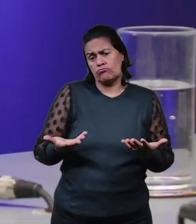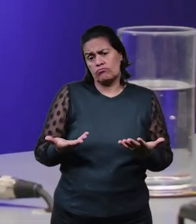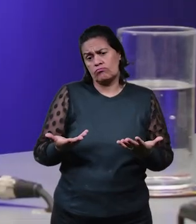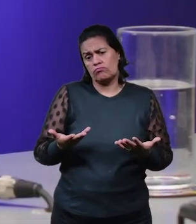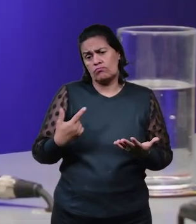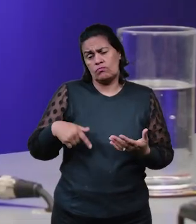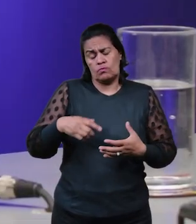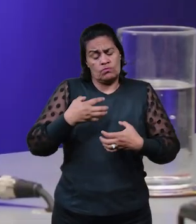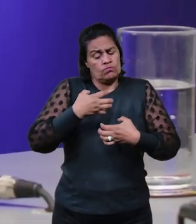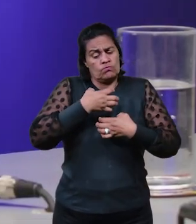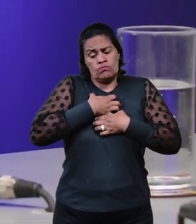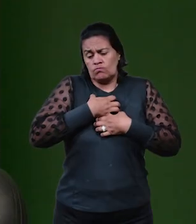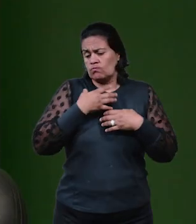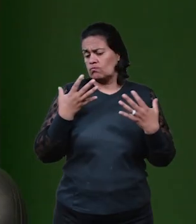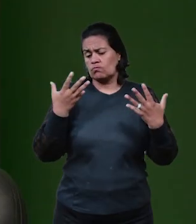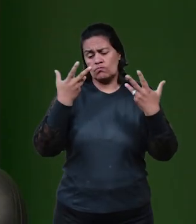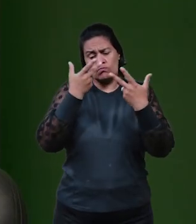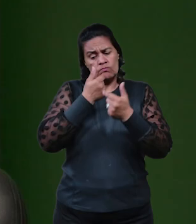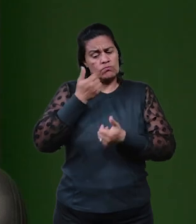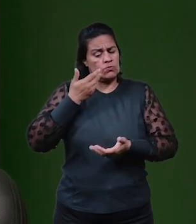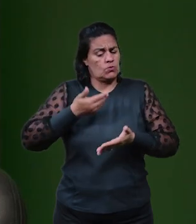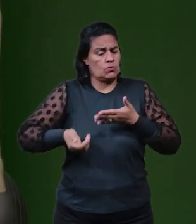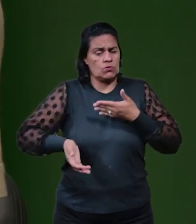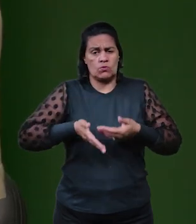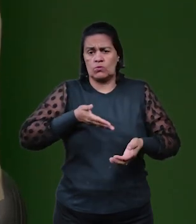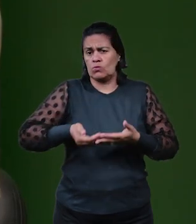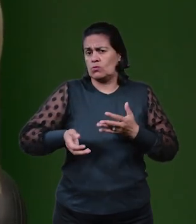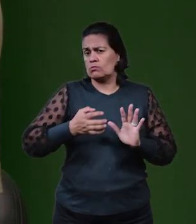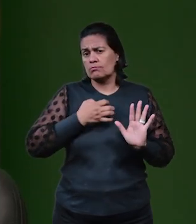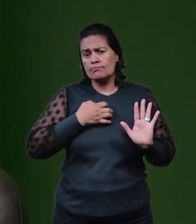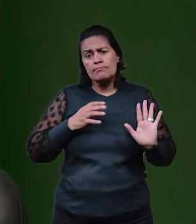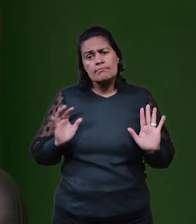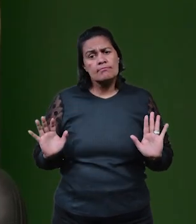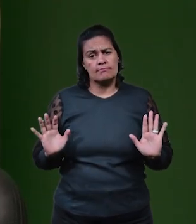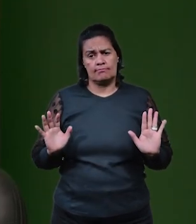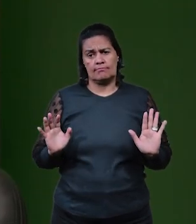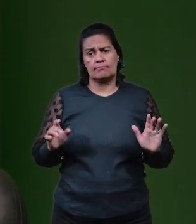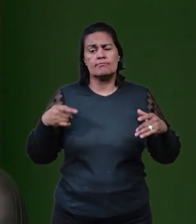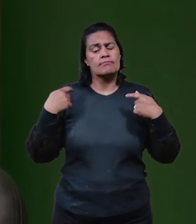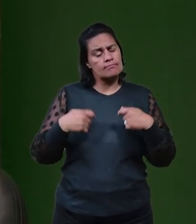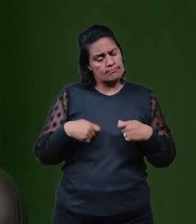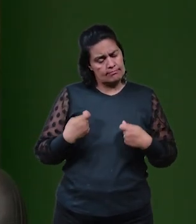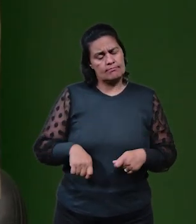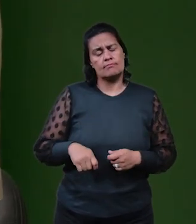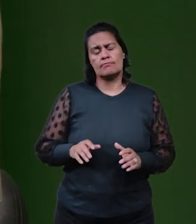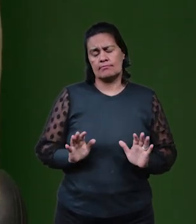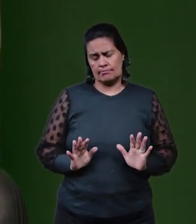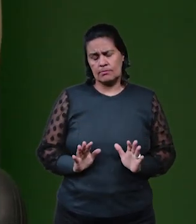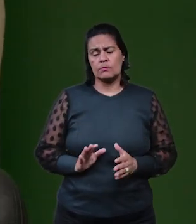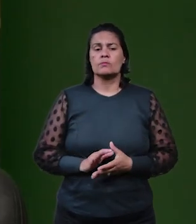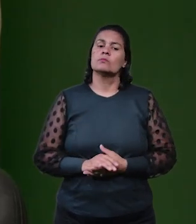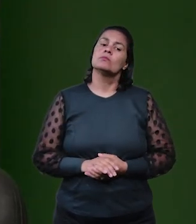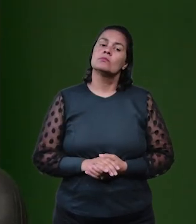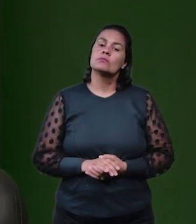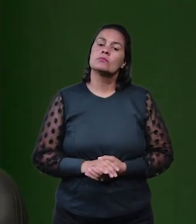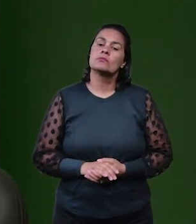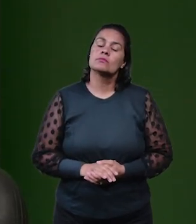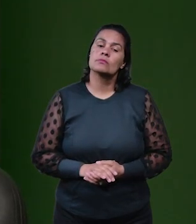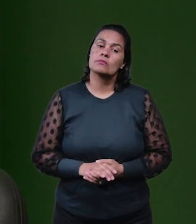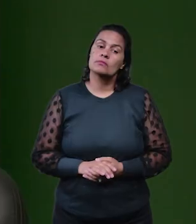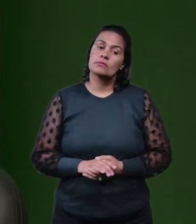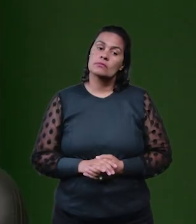se sentir bonito de qualquer forma, né? Tipo, saber transitar entre esses estilos e tal. E